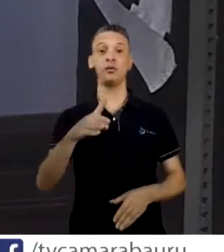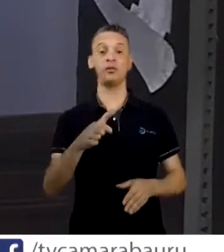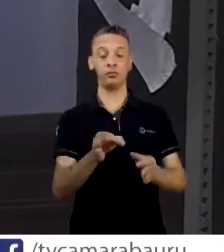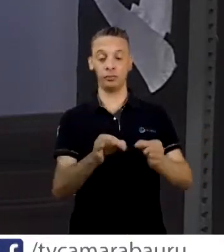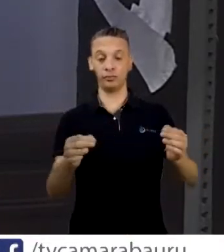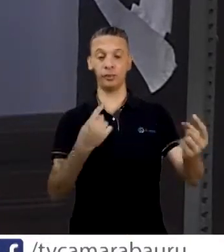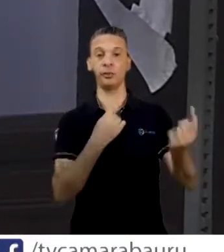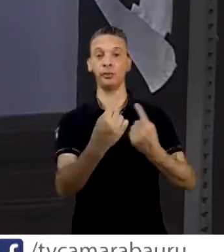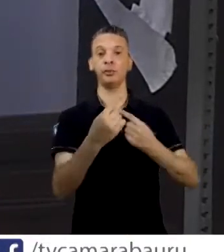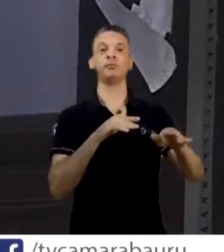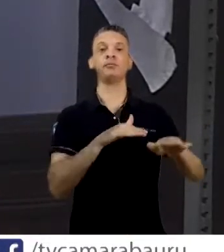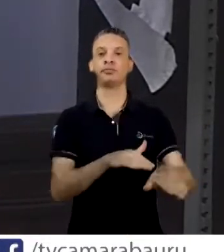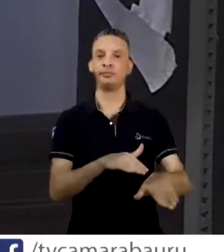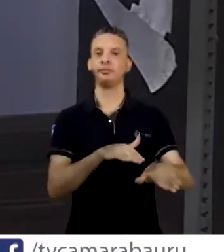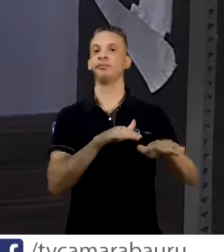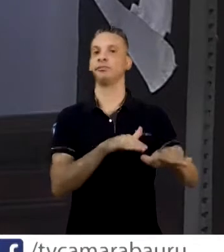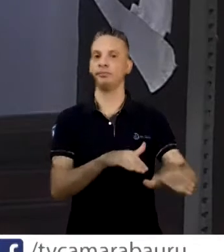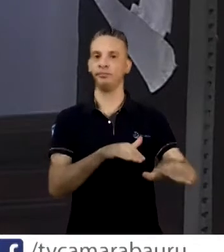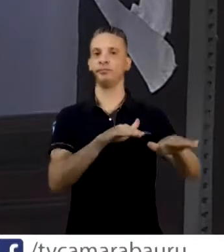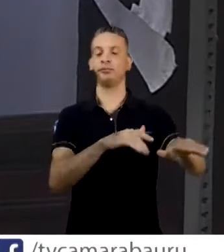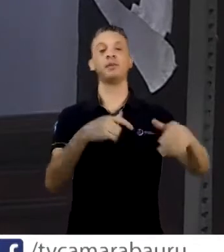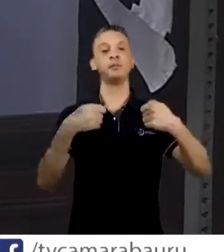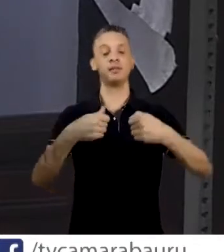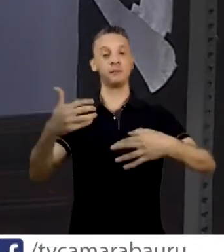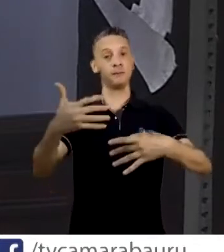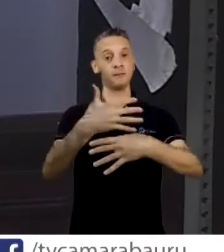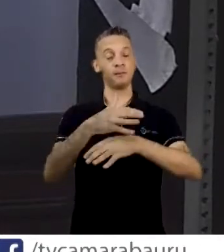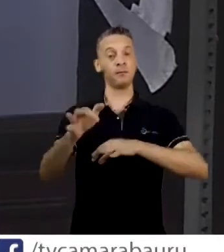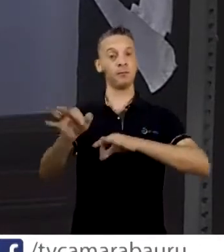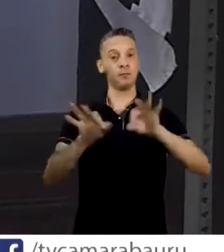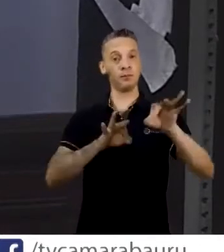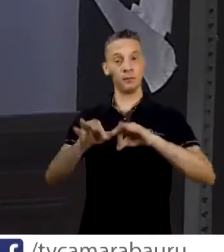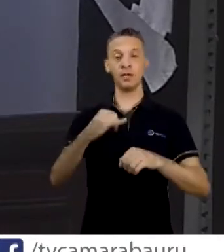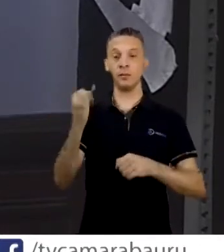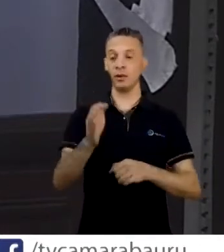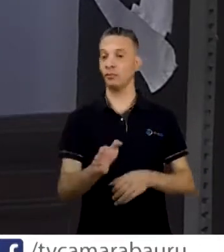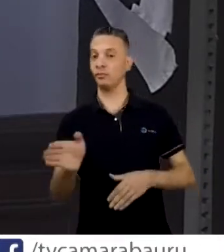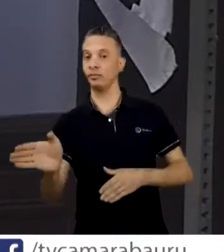projetar, preparar a cidade. Mobilidade é uma questão importante,